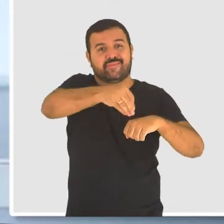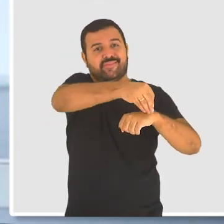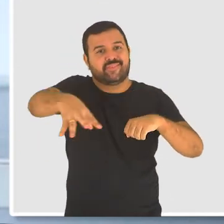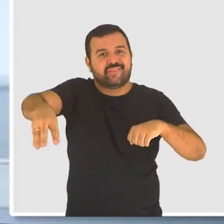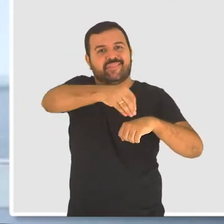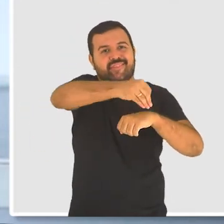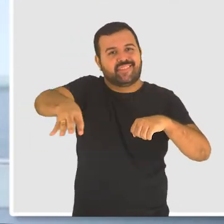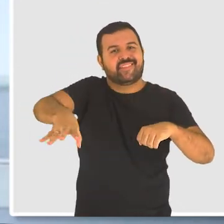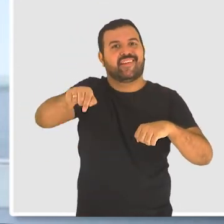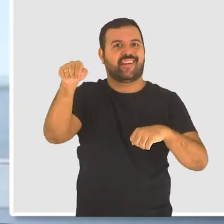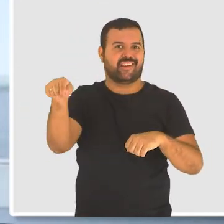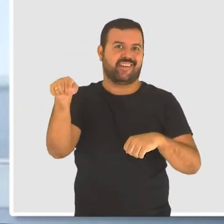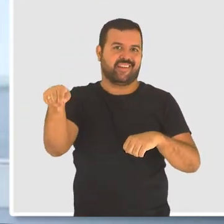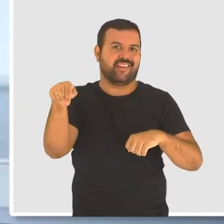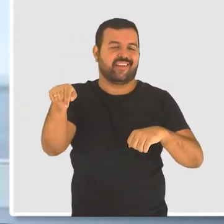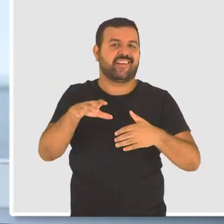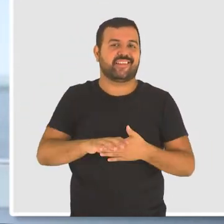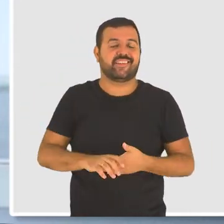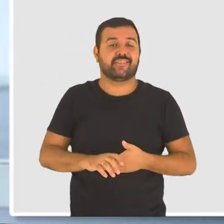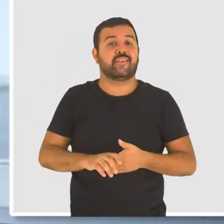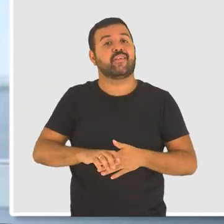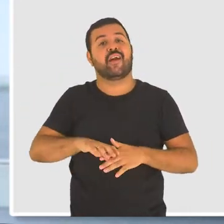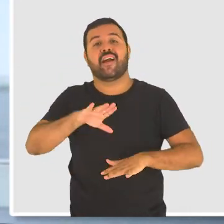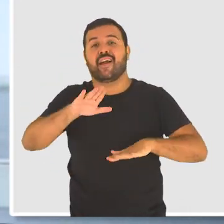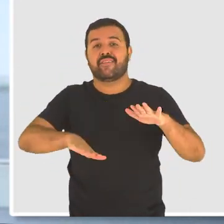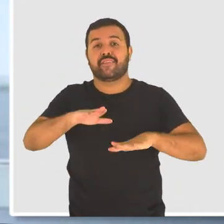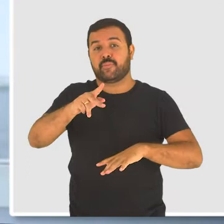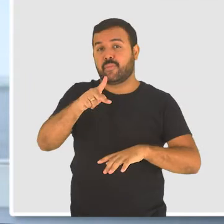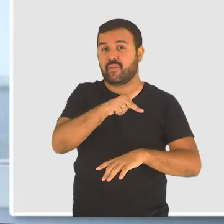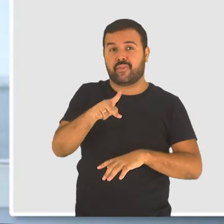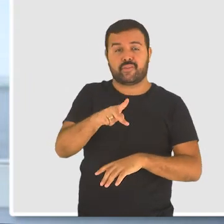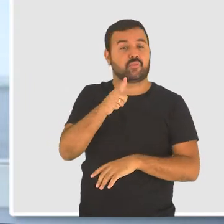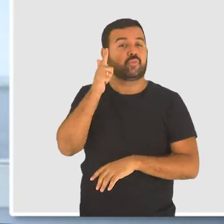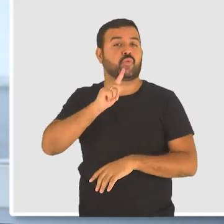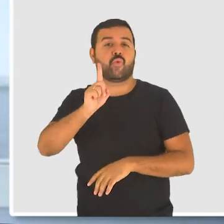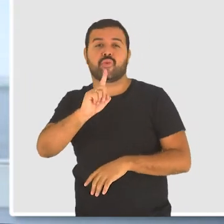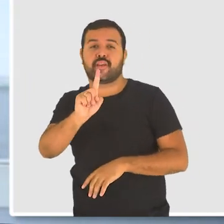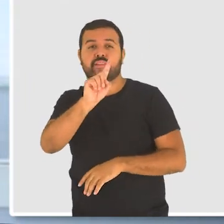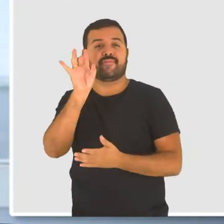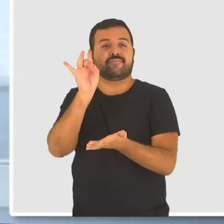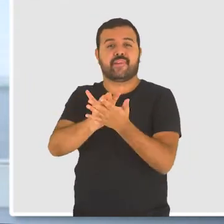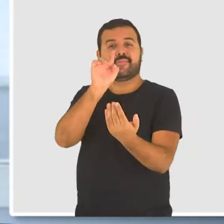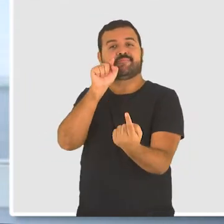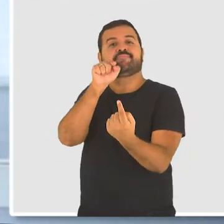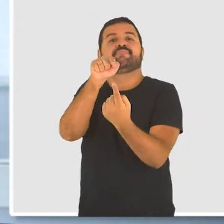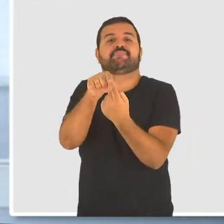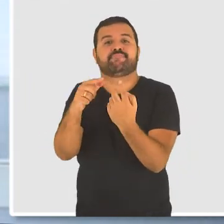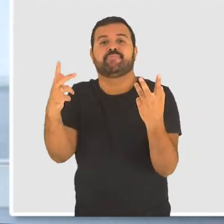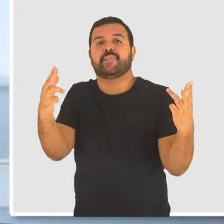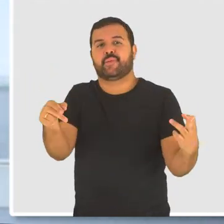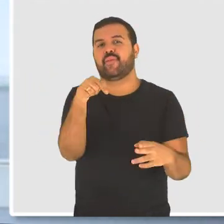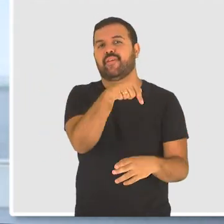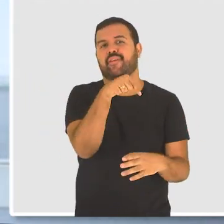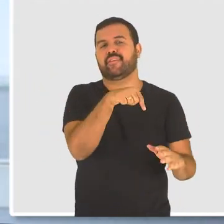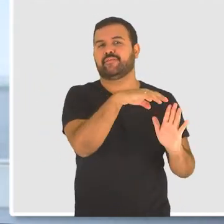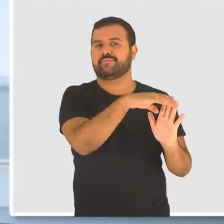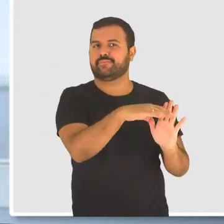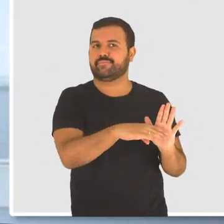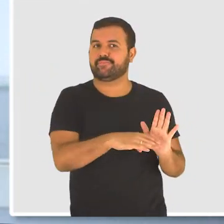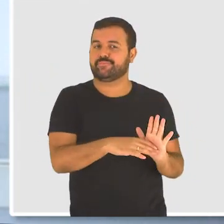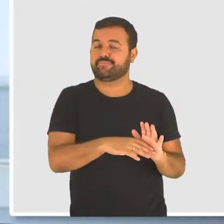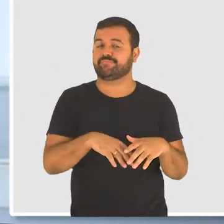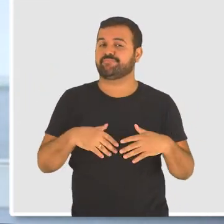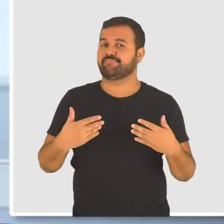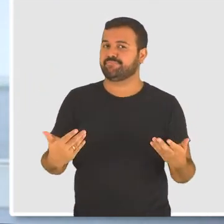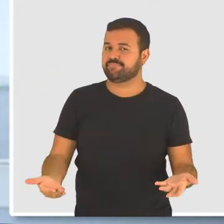é cumprido, ou ele não consegue executar o que de fato ele